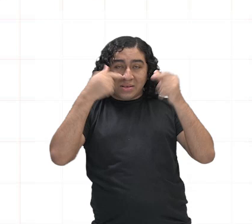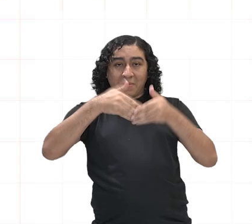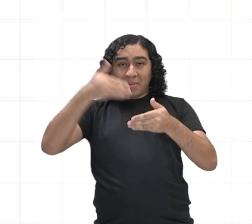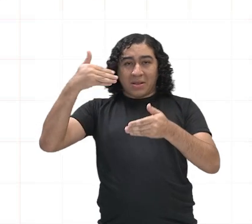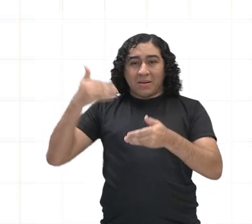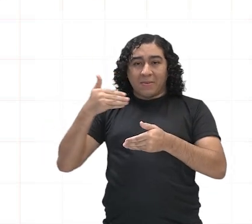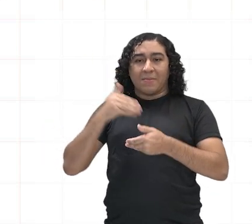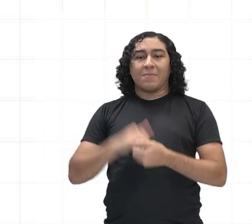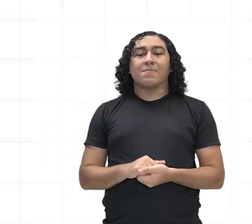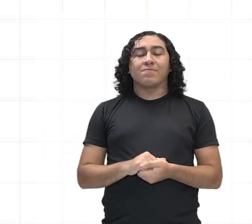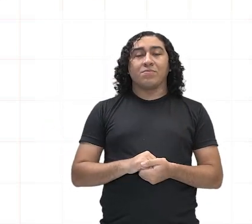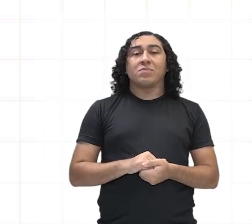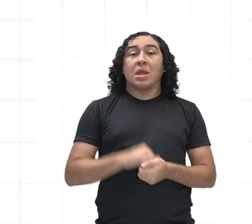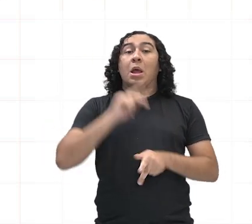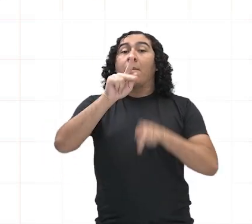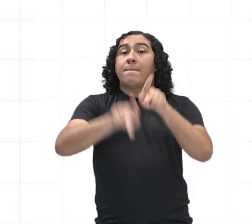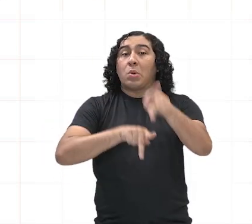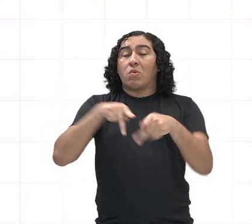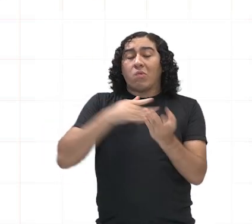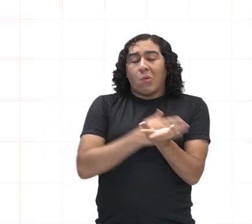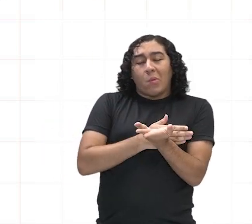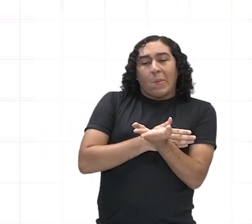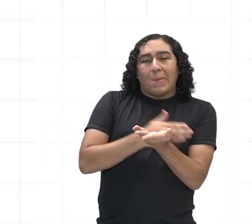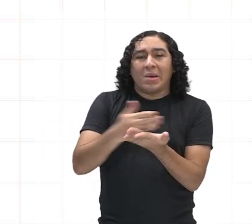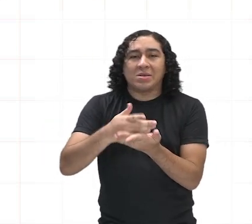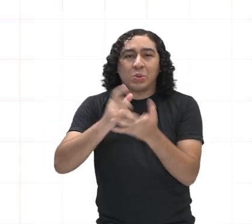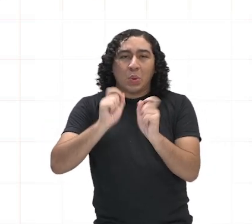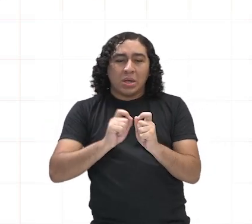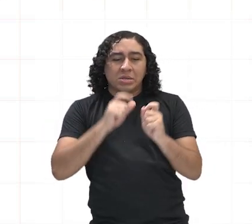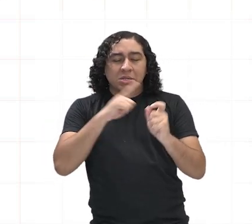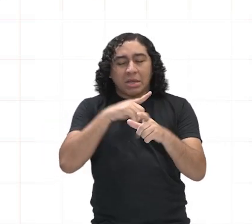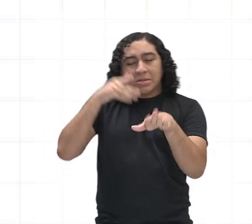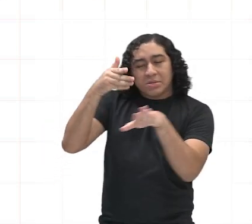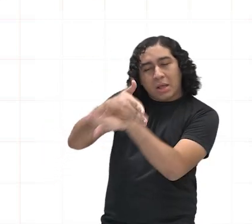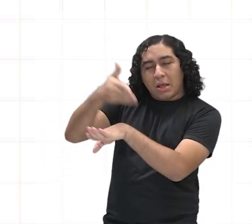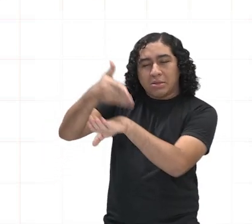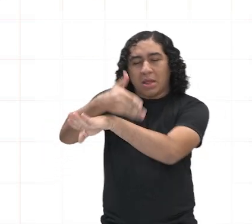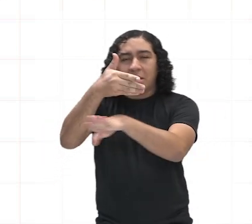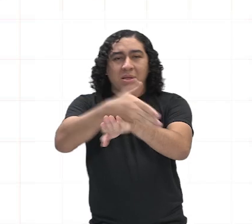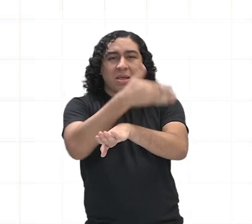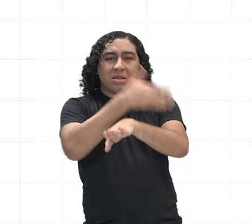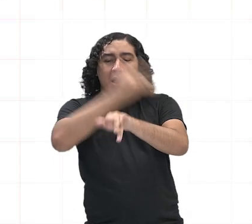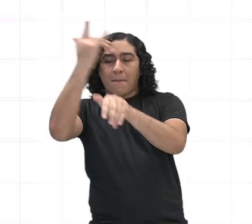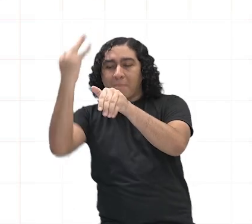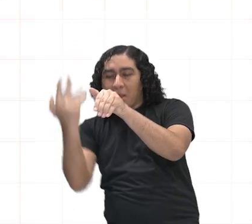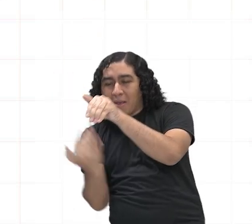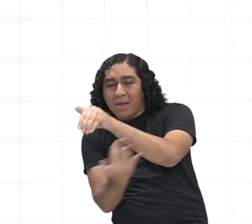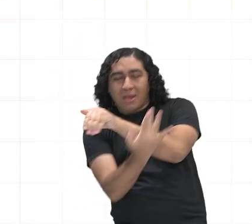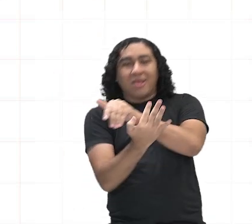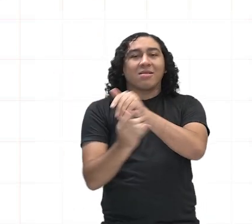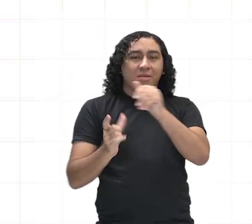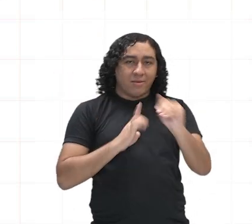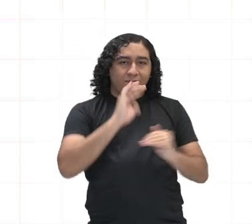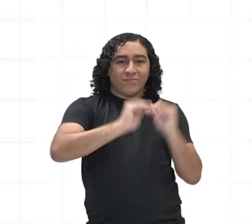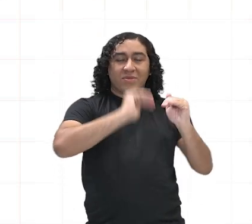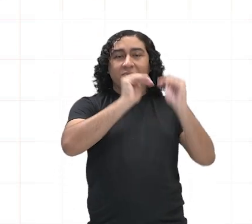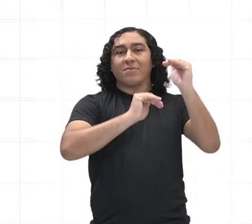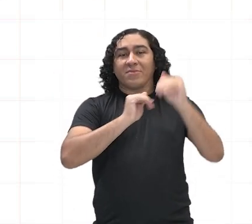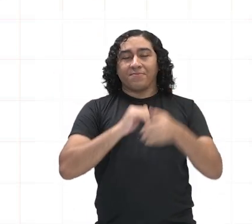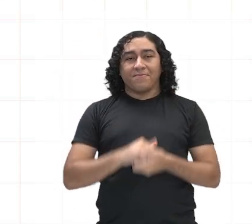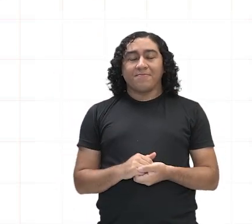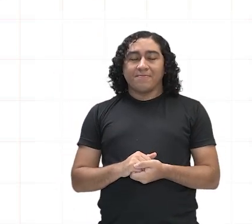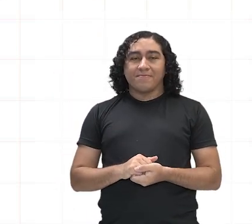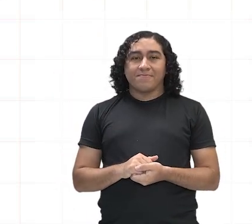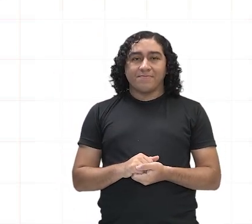então, populações que estão começando a chegar, né, e aí a se desenvolver. É a partir da junção, então, né,